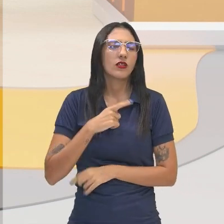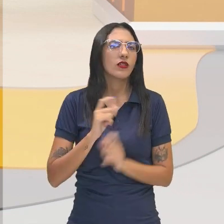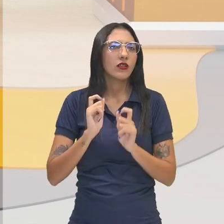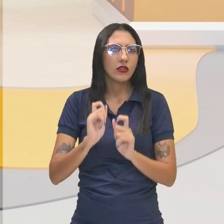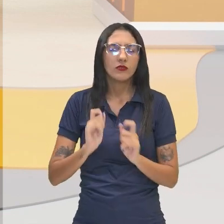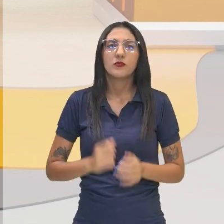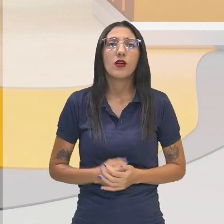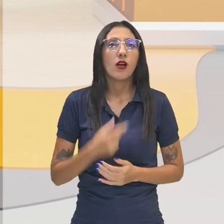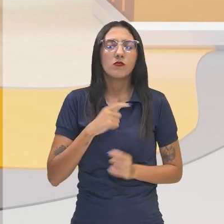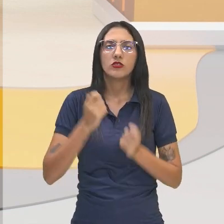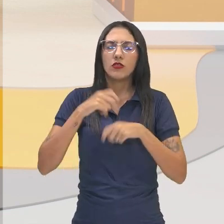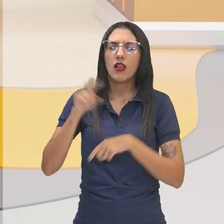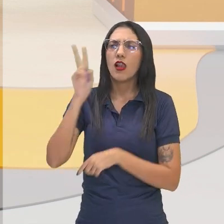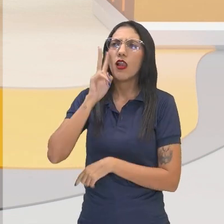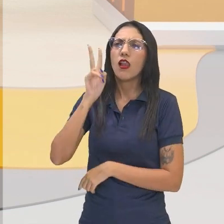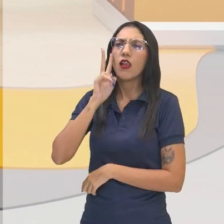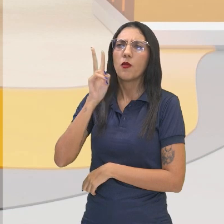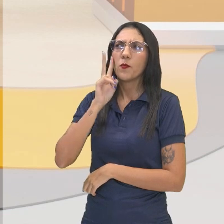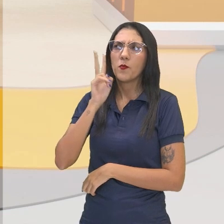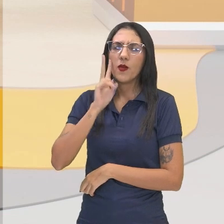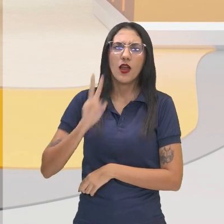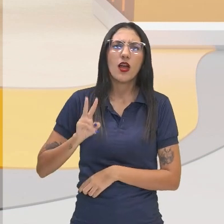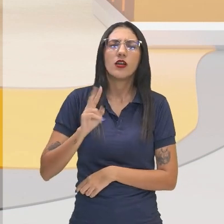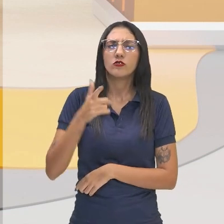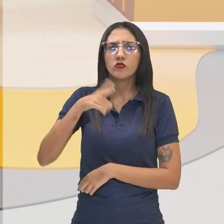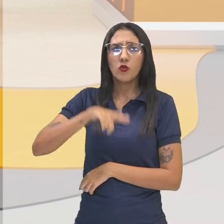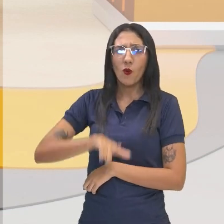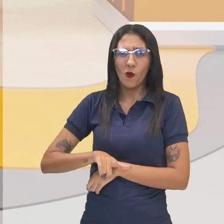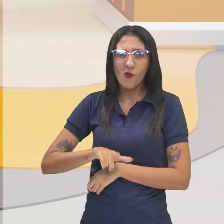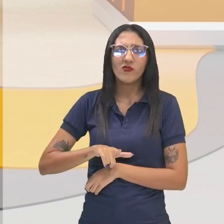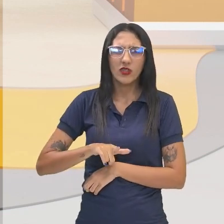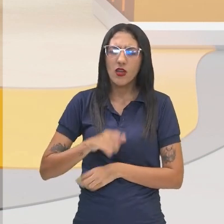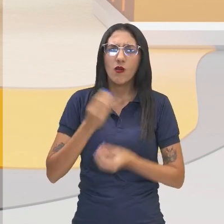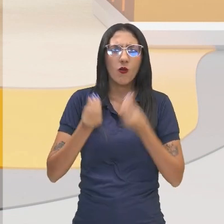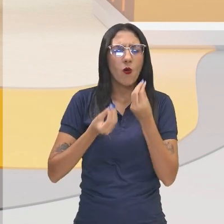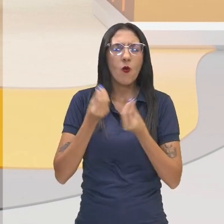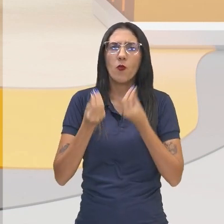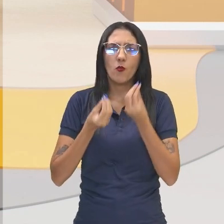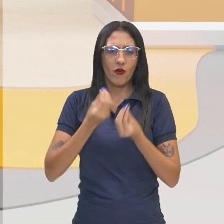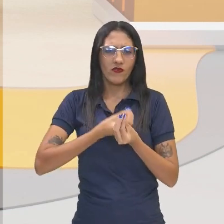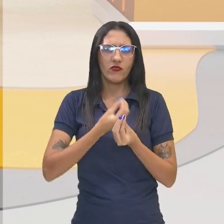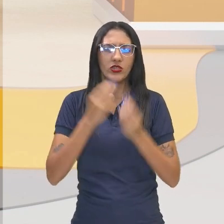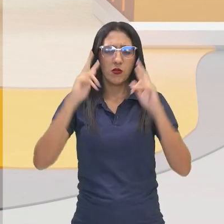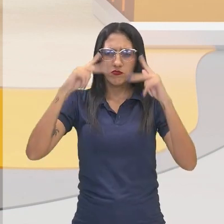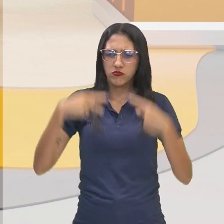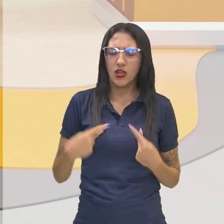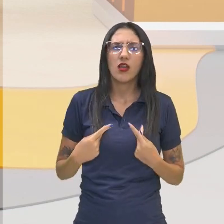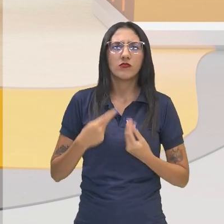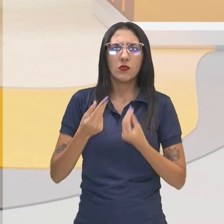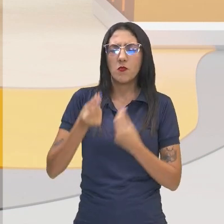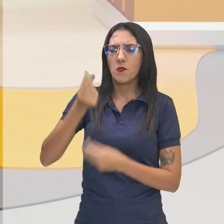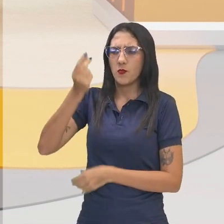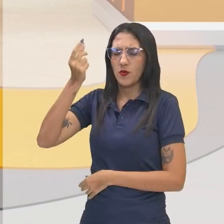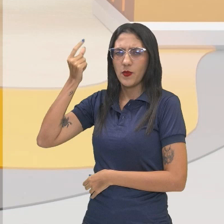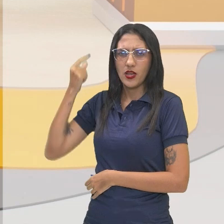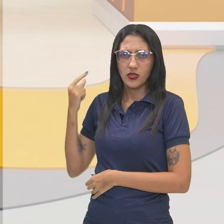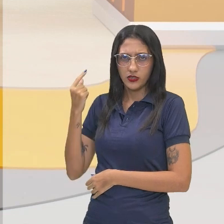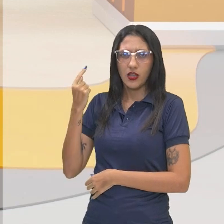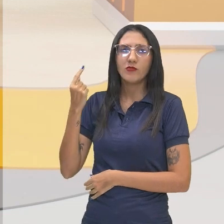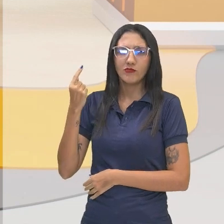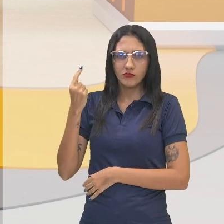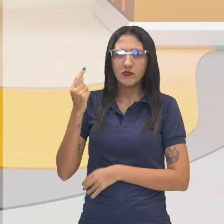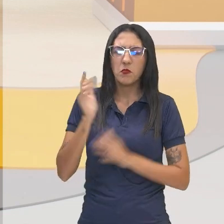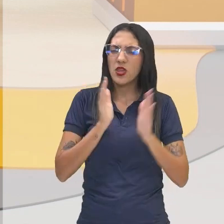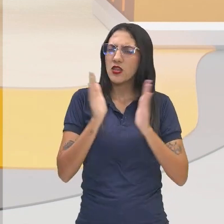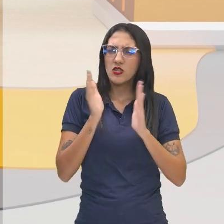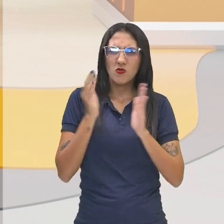você revisitar nós, seres humanos, em diferentes momentos do tempo